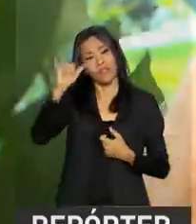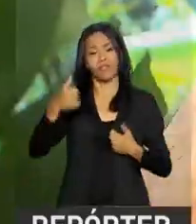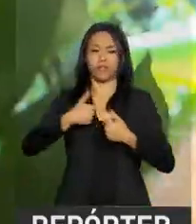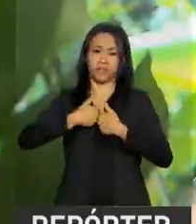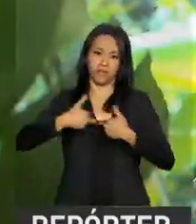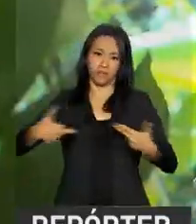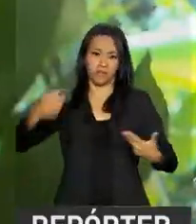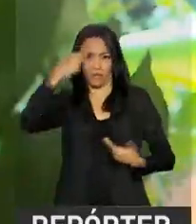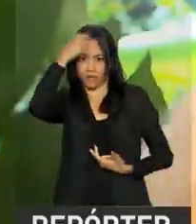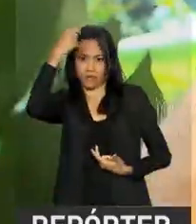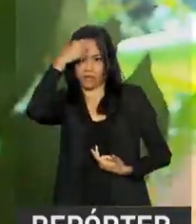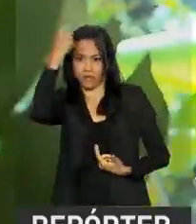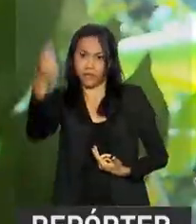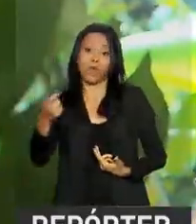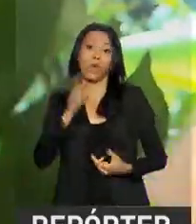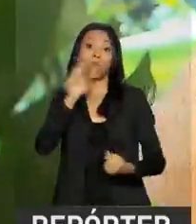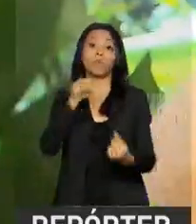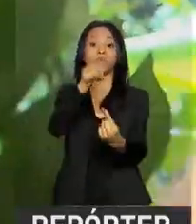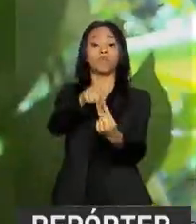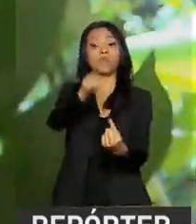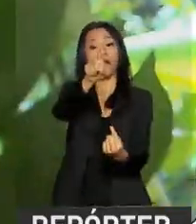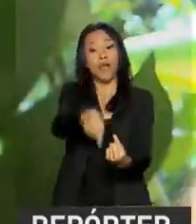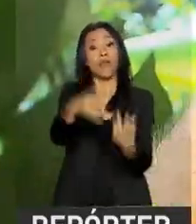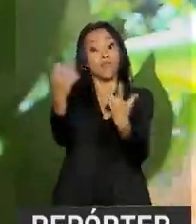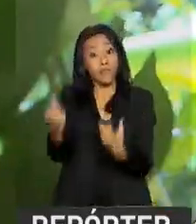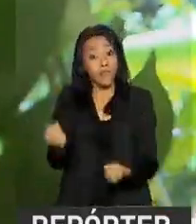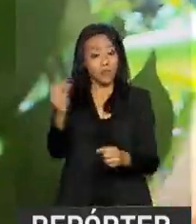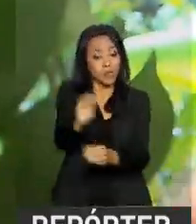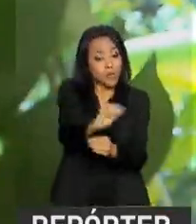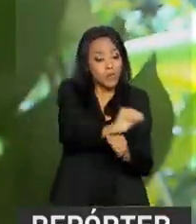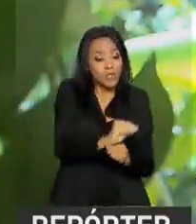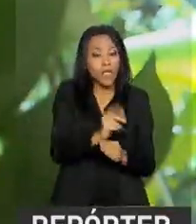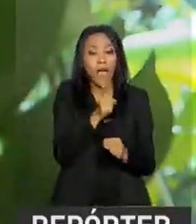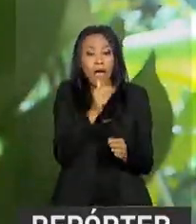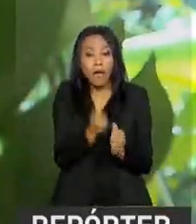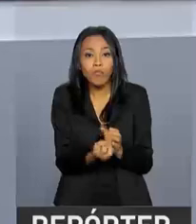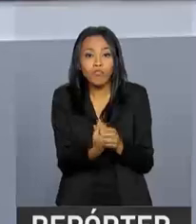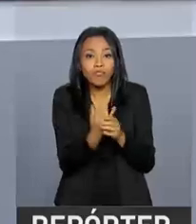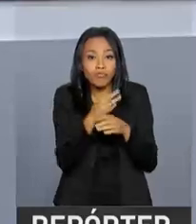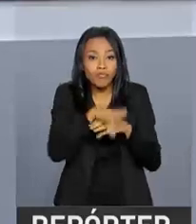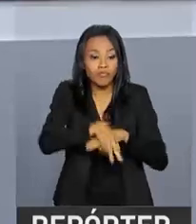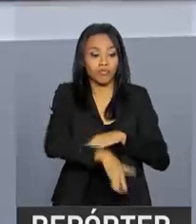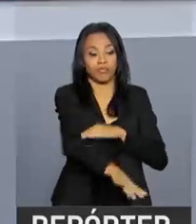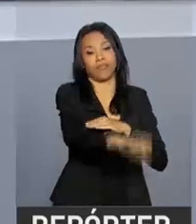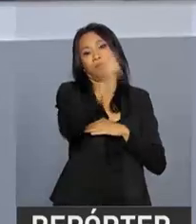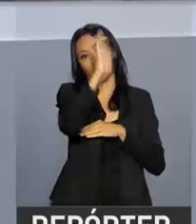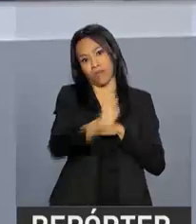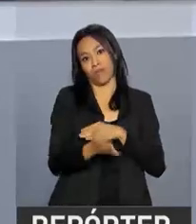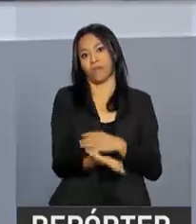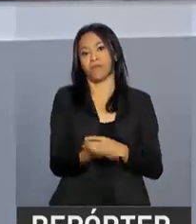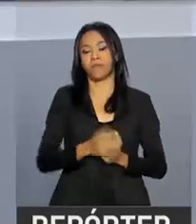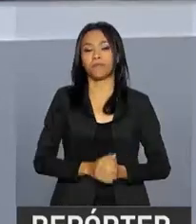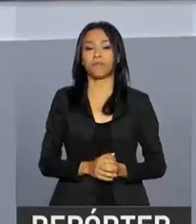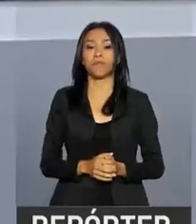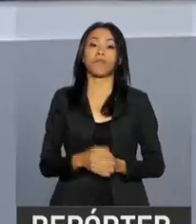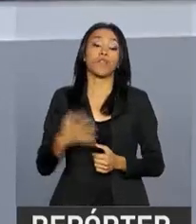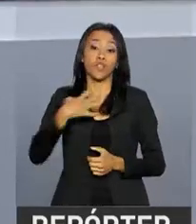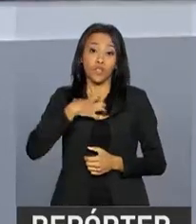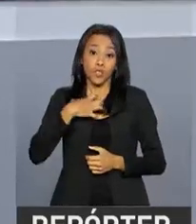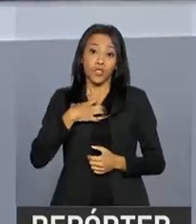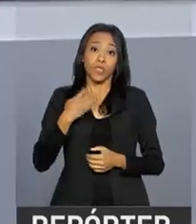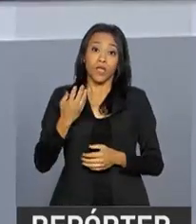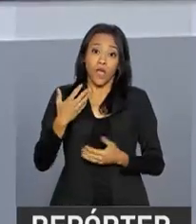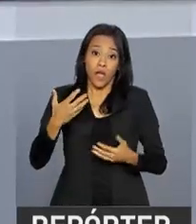objetivo maior é vamos proteger e recuperar as nascentes do brasil iniciativas como essa serão